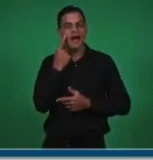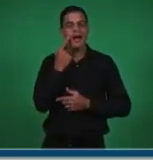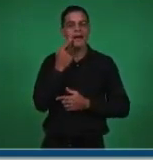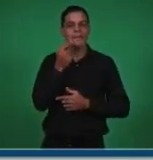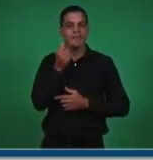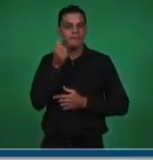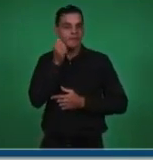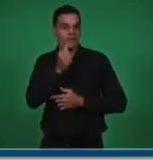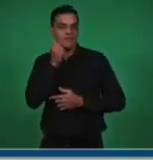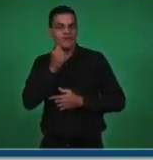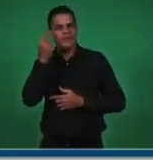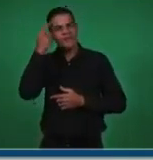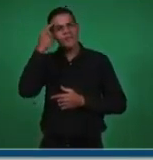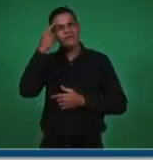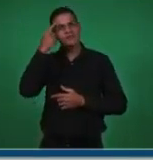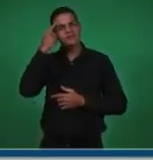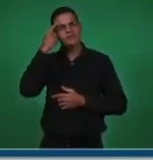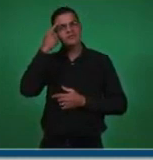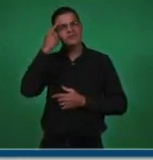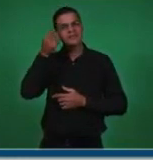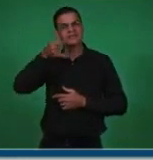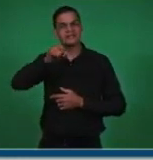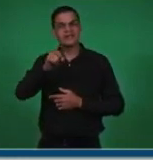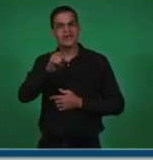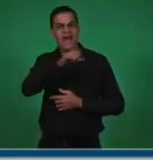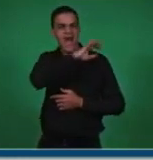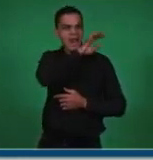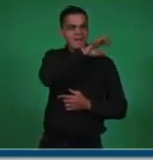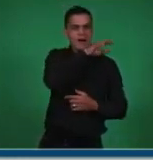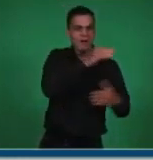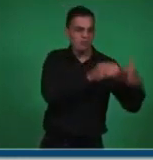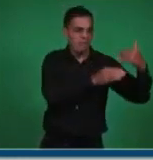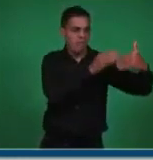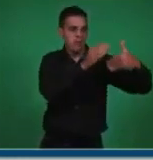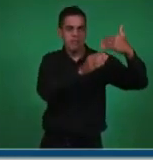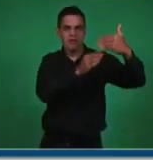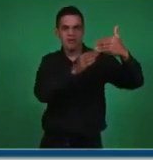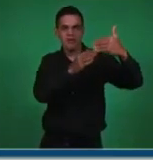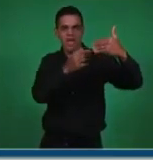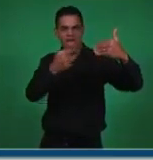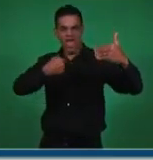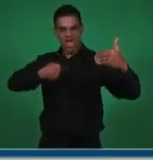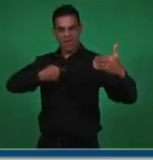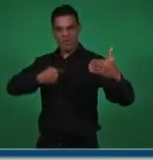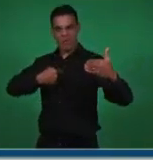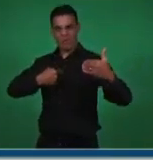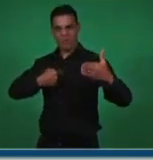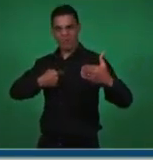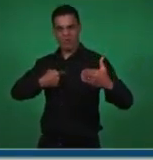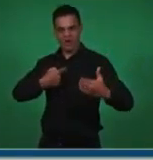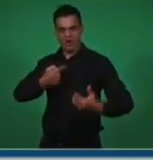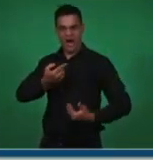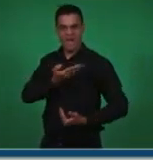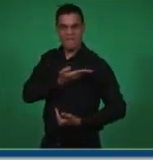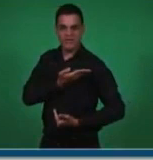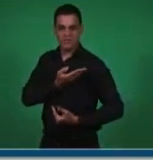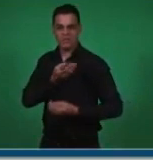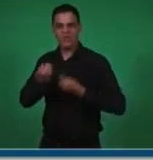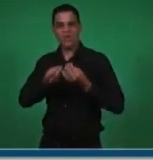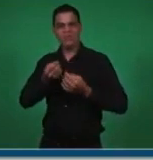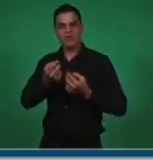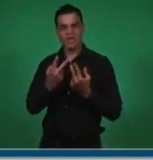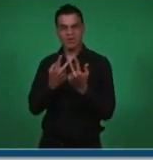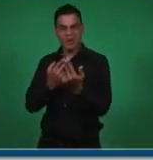foram formados dessa forma, então, e eu? E o meu coleguinha? E o homem? Teria o homem